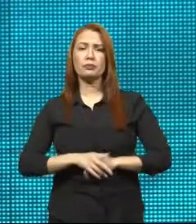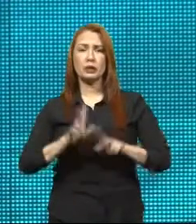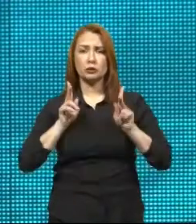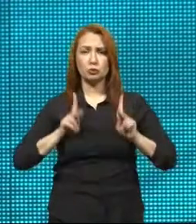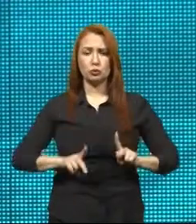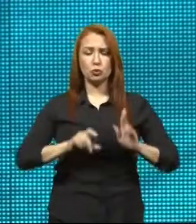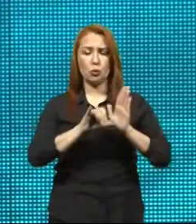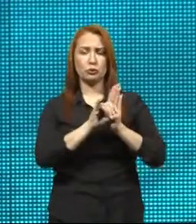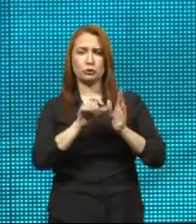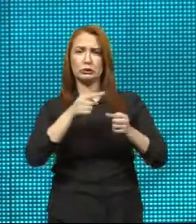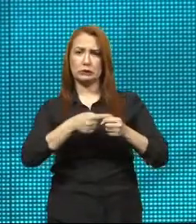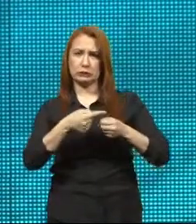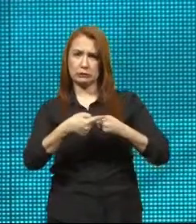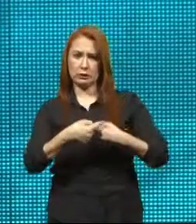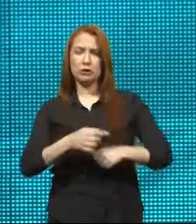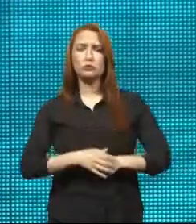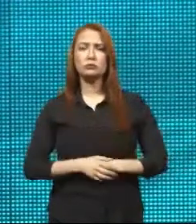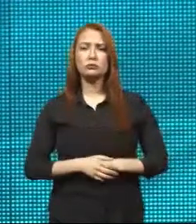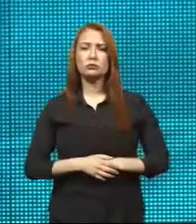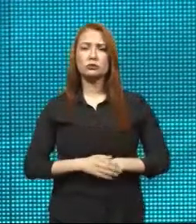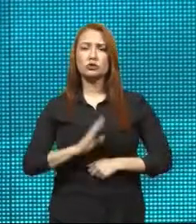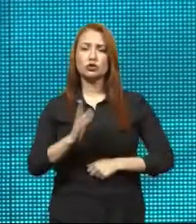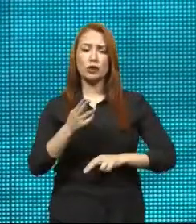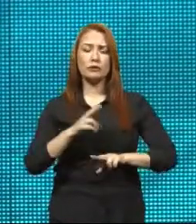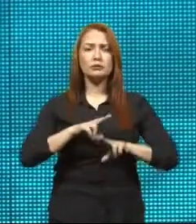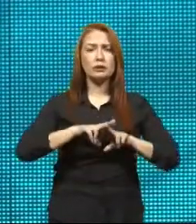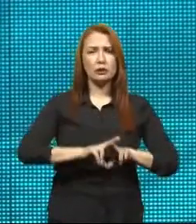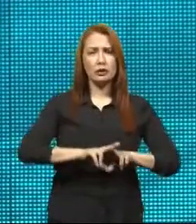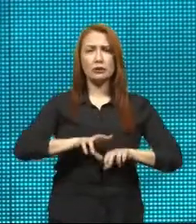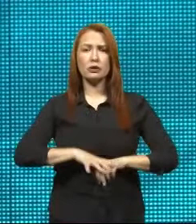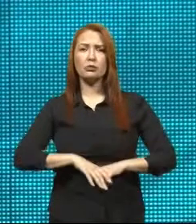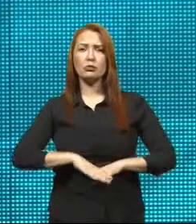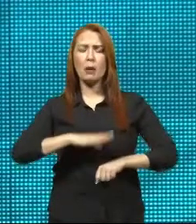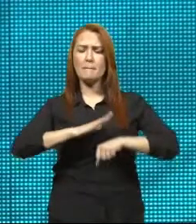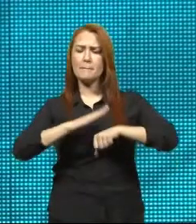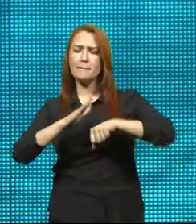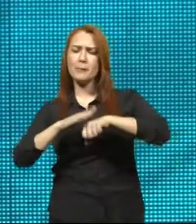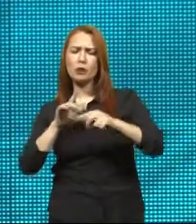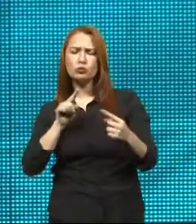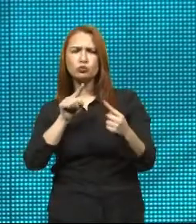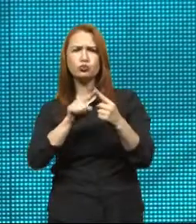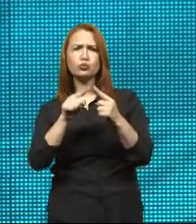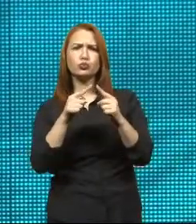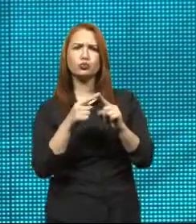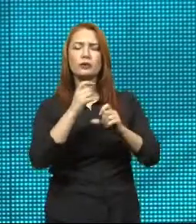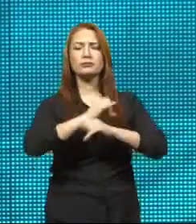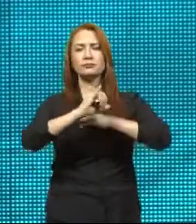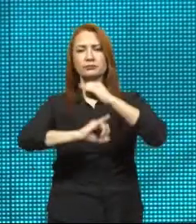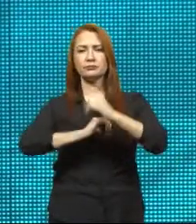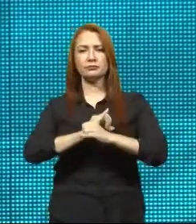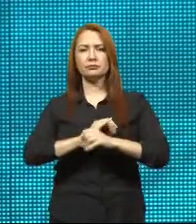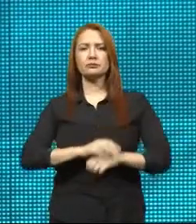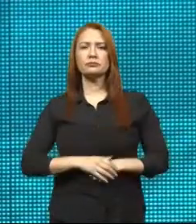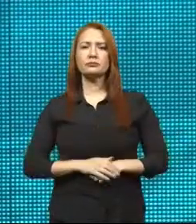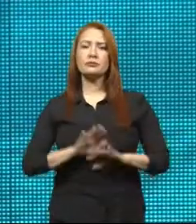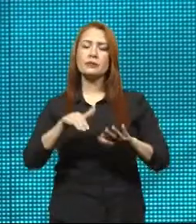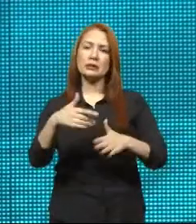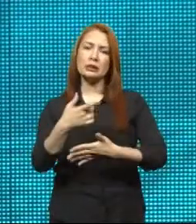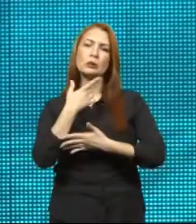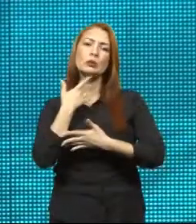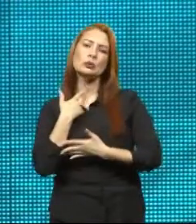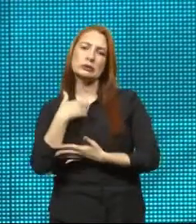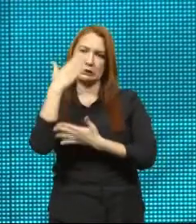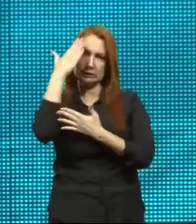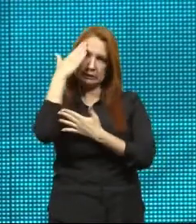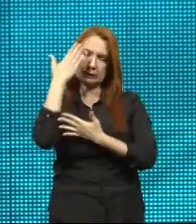e as cidades estarão cada vez mais conectadas à internet. Então, eu gostaria de